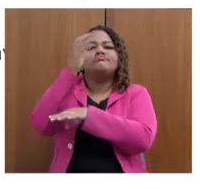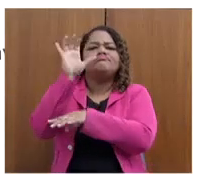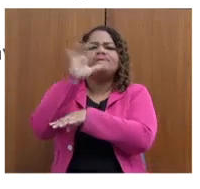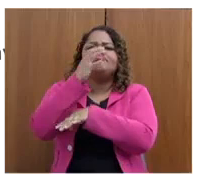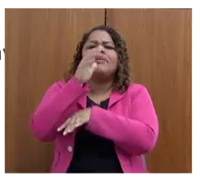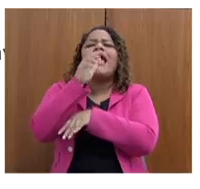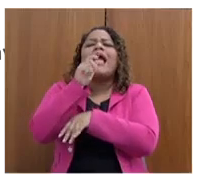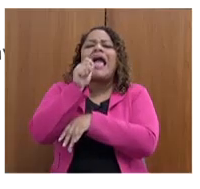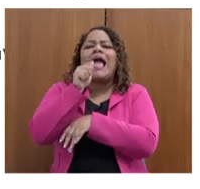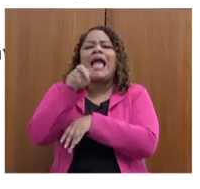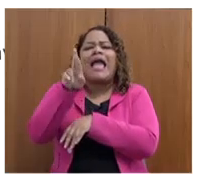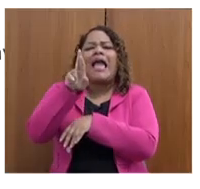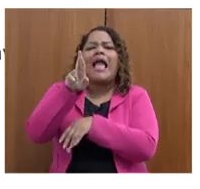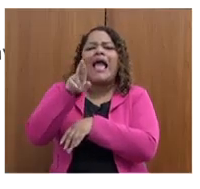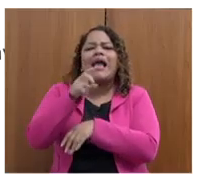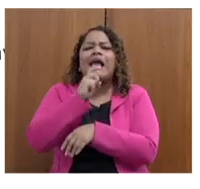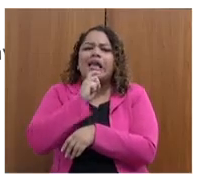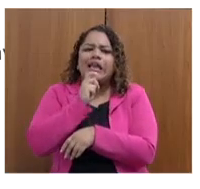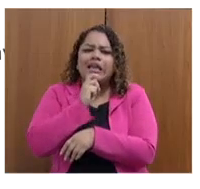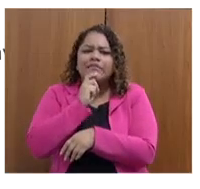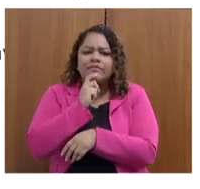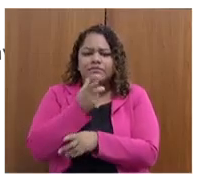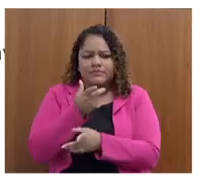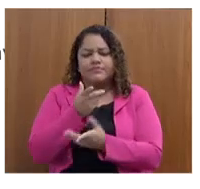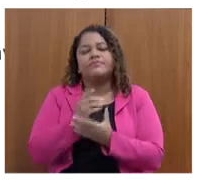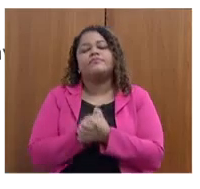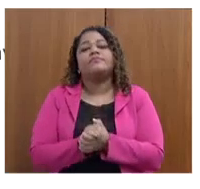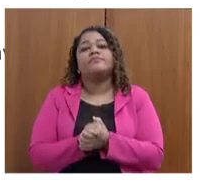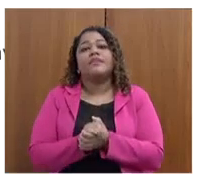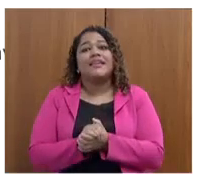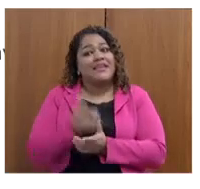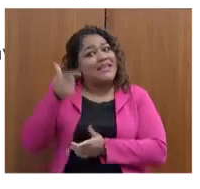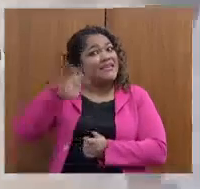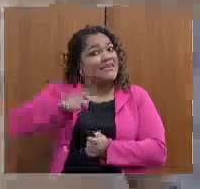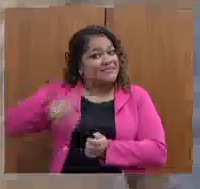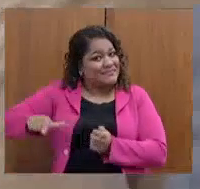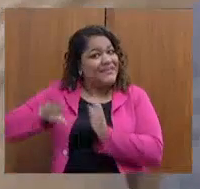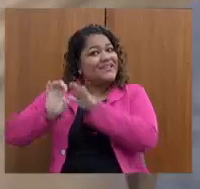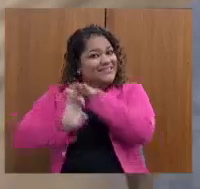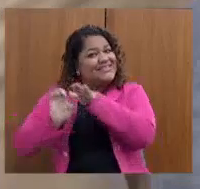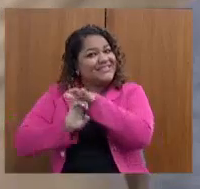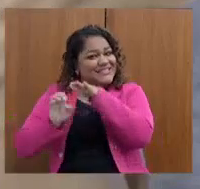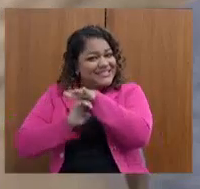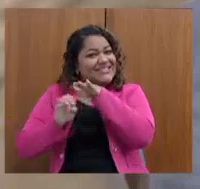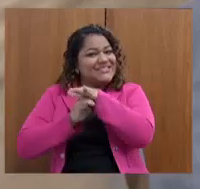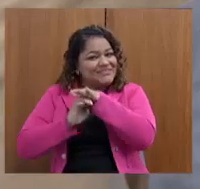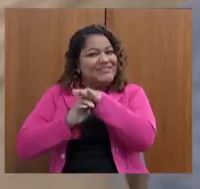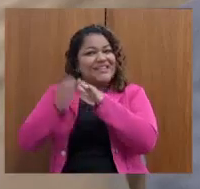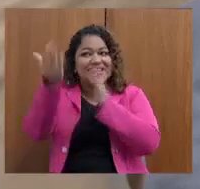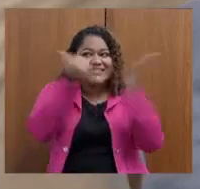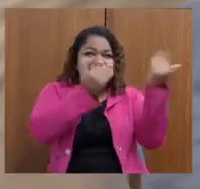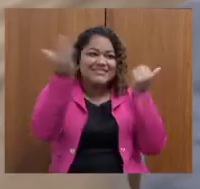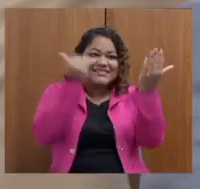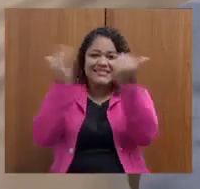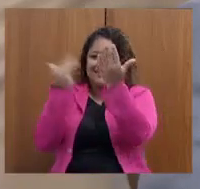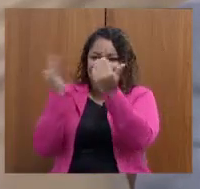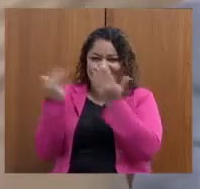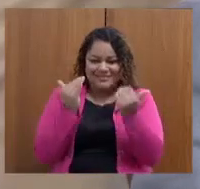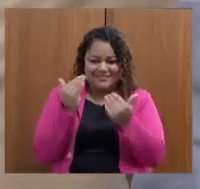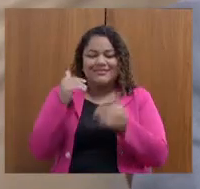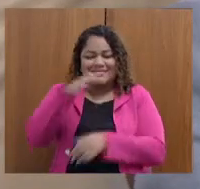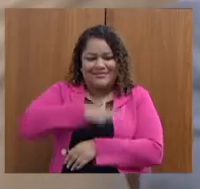e vou aqui falar que outras estão vindo estamos negociando com outras empresas do ramo e